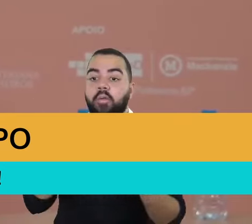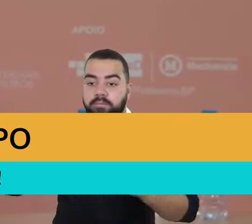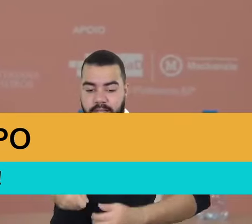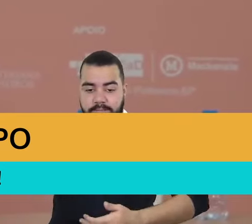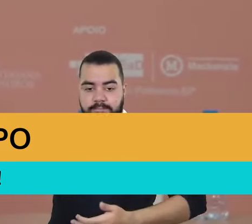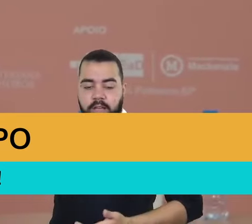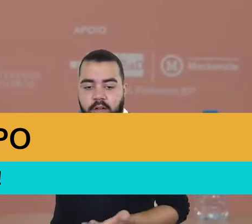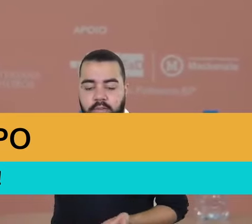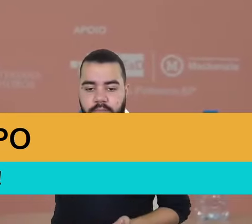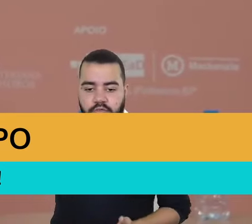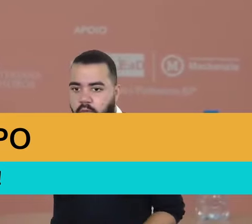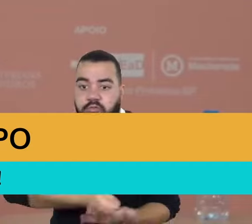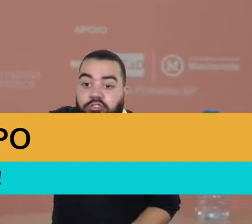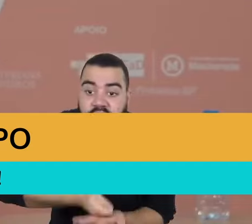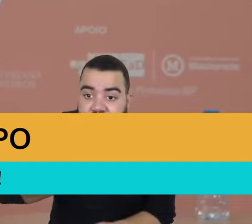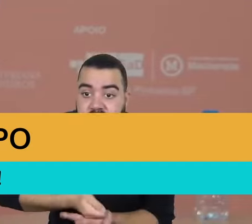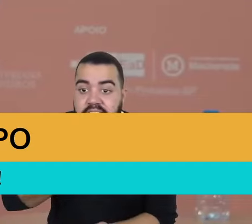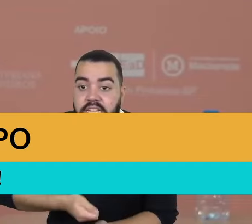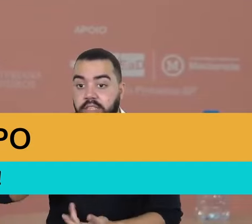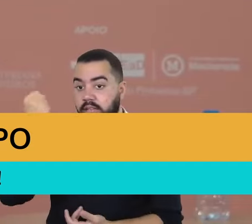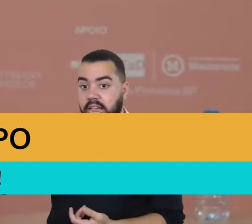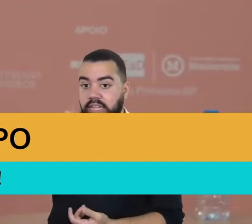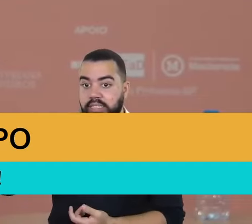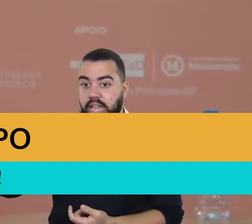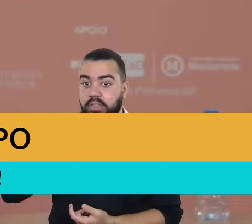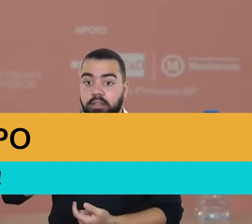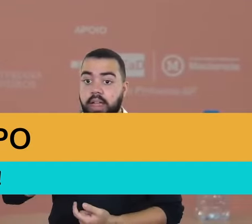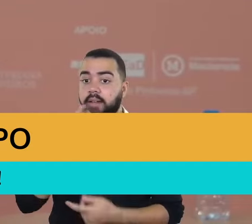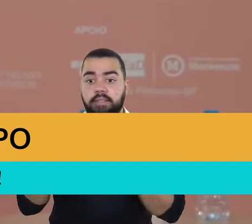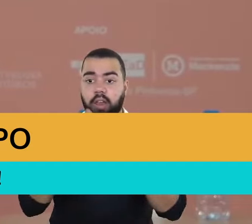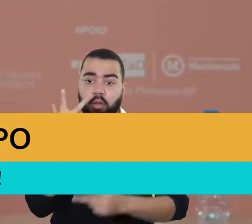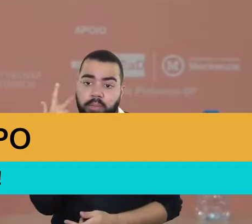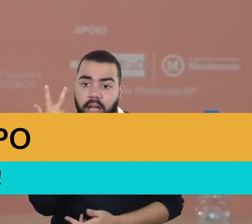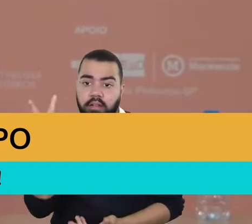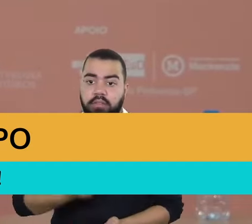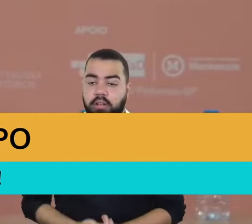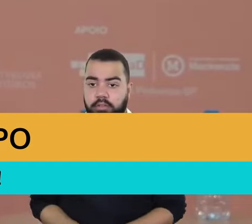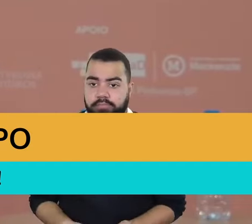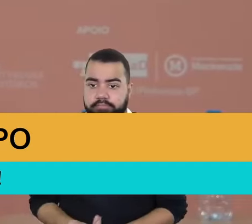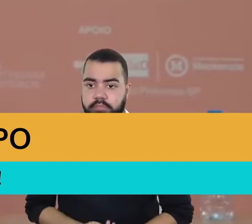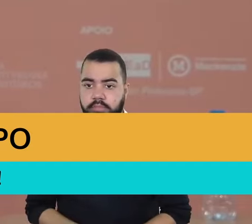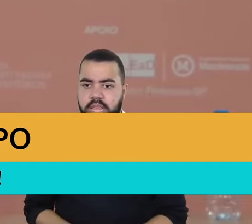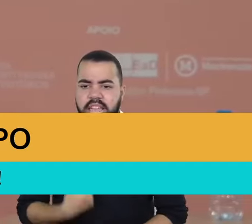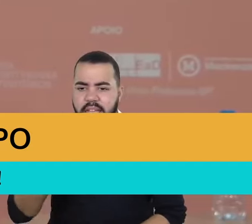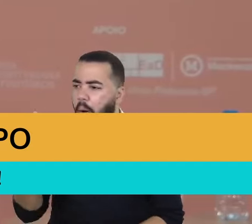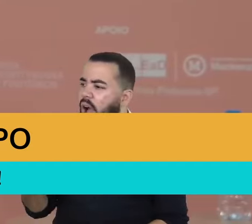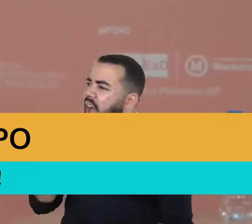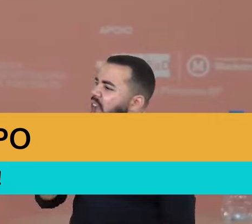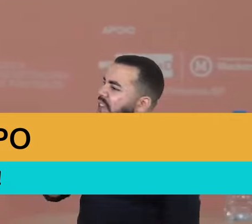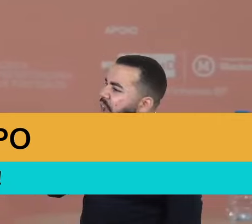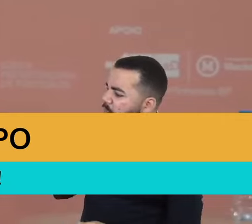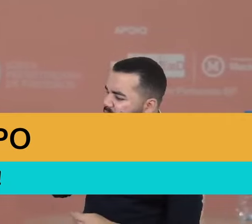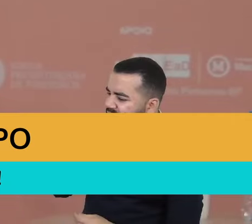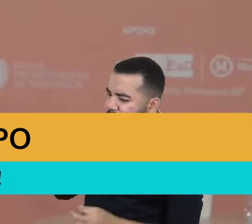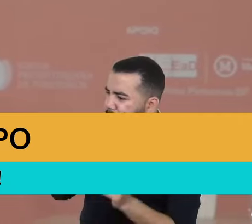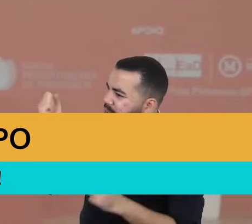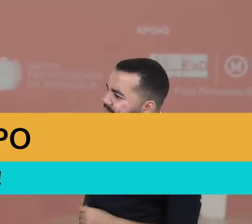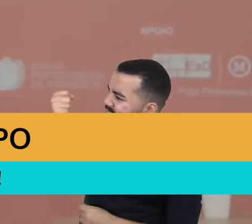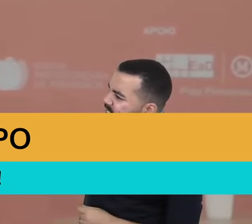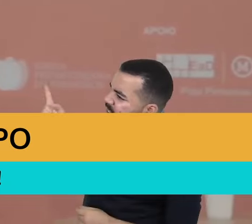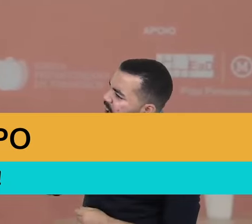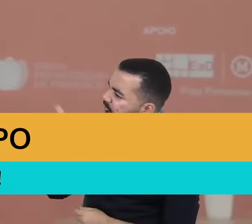quando você está falando normal e a pessoa está rindo, você fica, meu Deus, e agora? O que será que eu falei dessa vez, sabe? E eu sempre tive